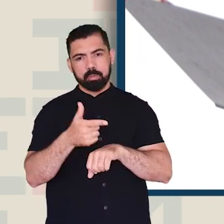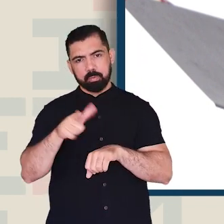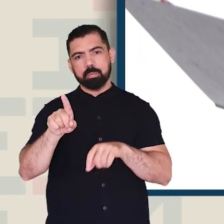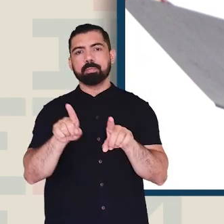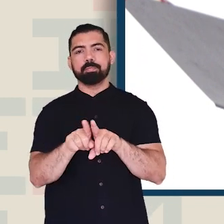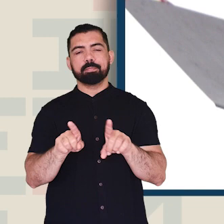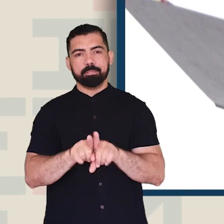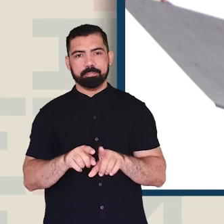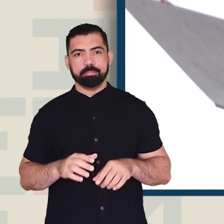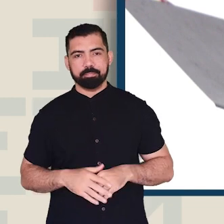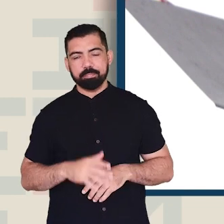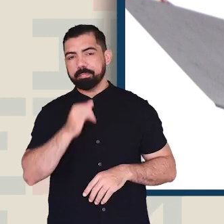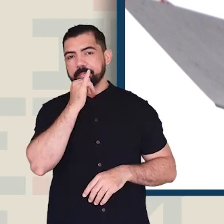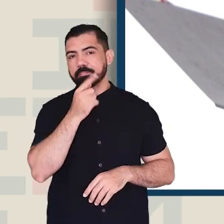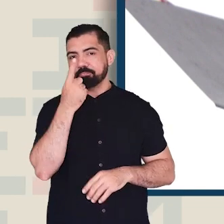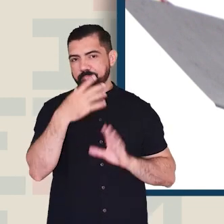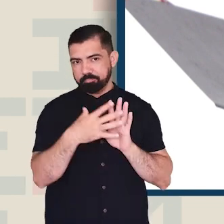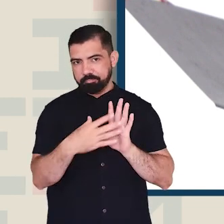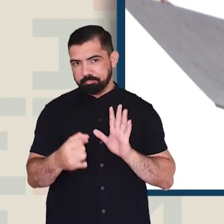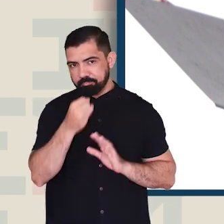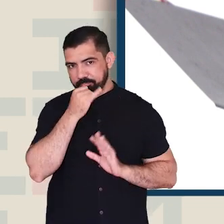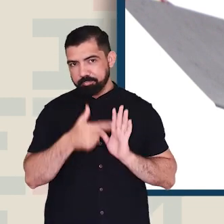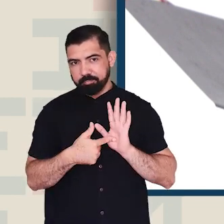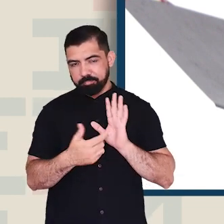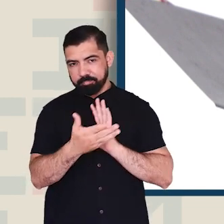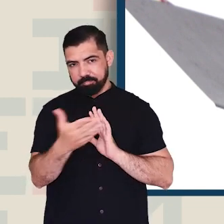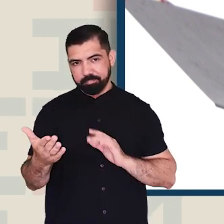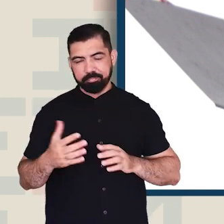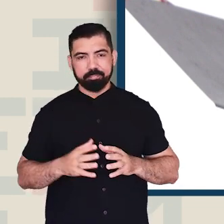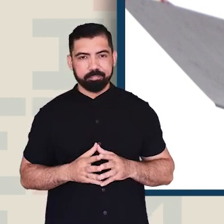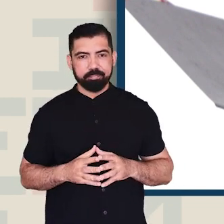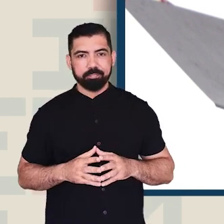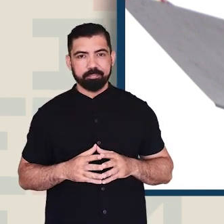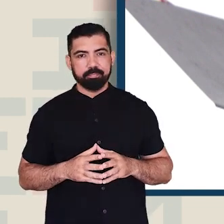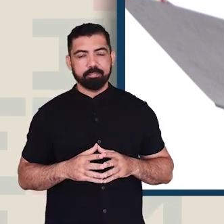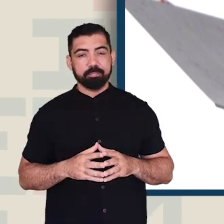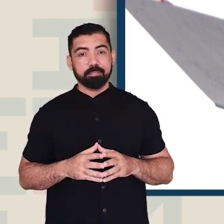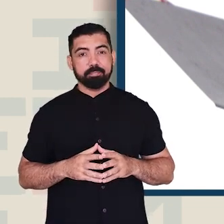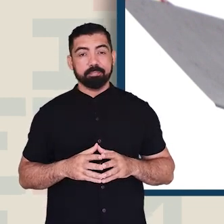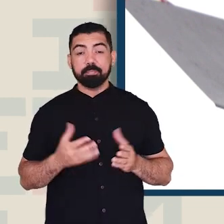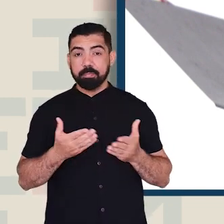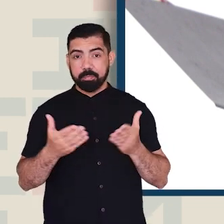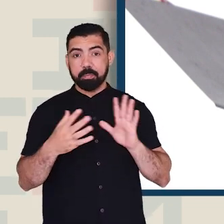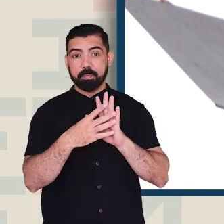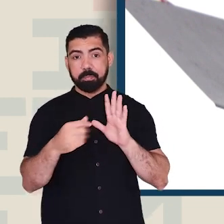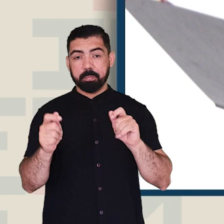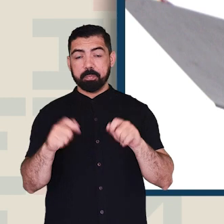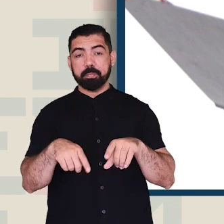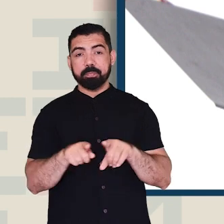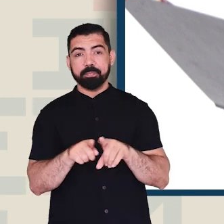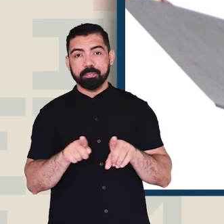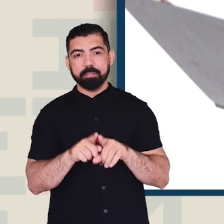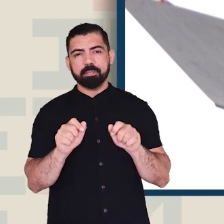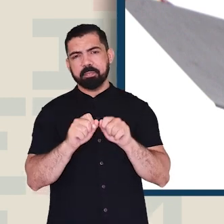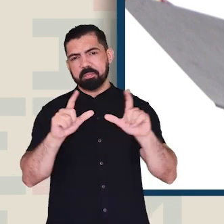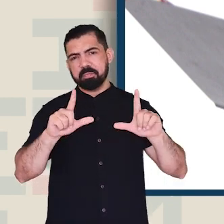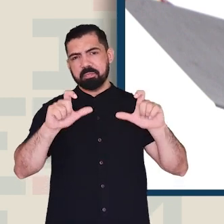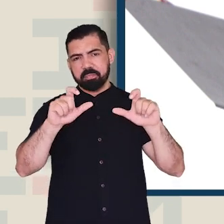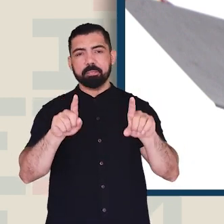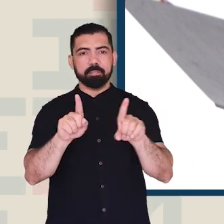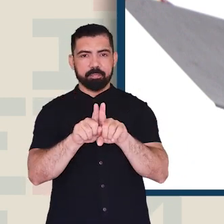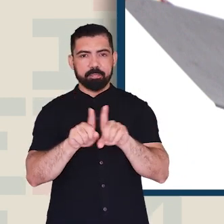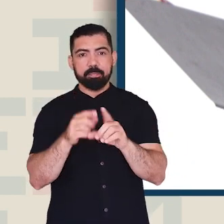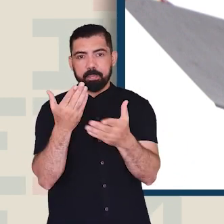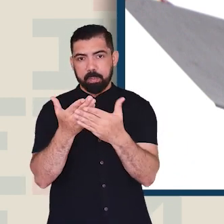né? Então, tem um exemplo aqui, que aí vocês podem copiar esse exemplo aí, fazer um print, e aí